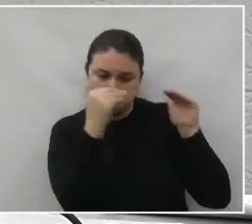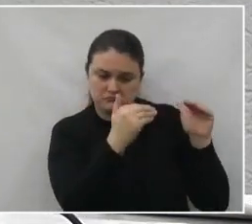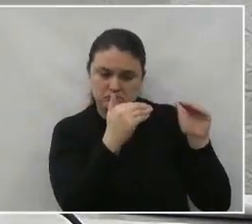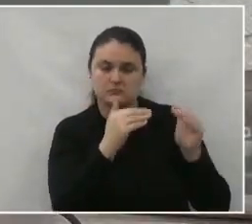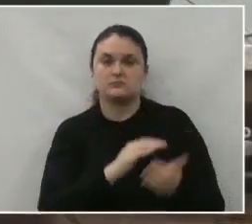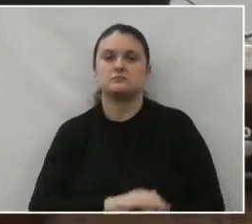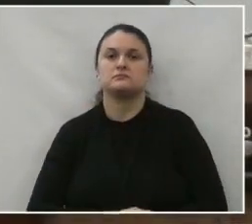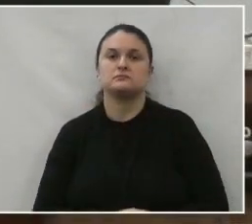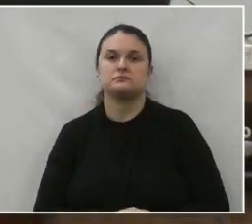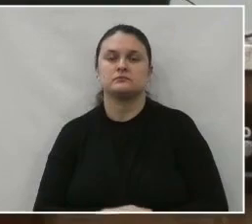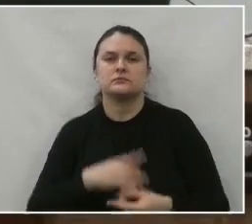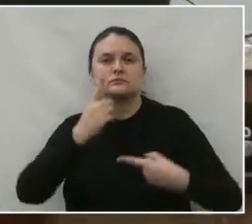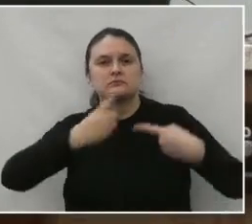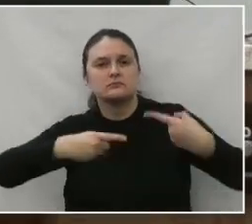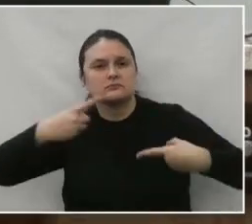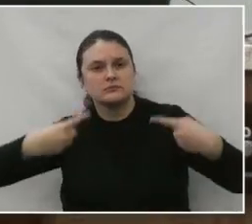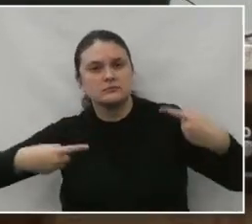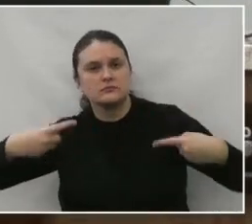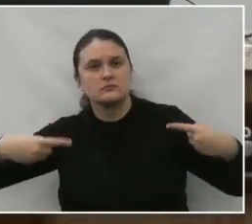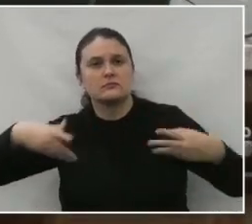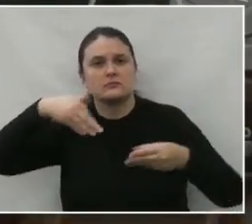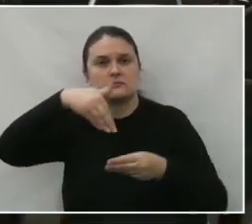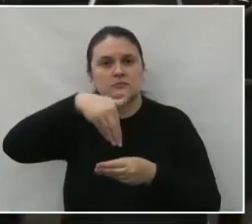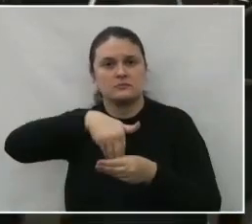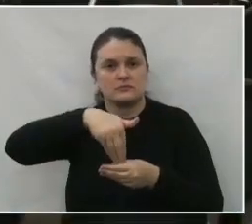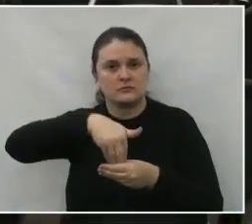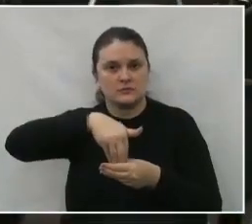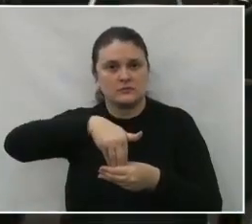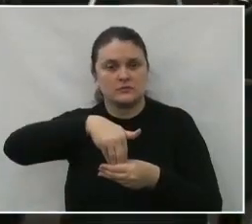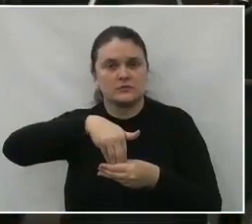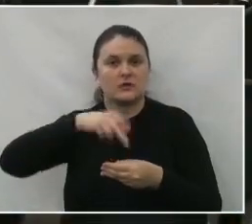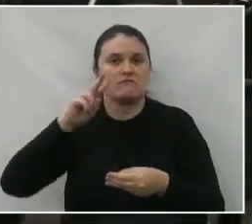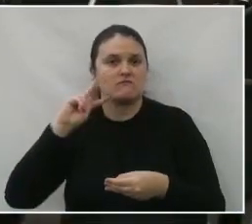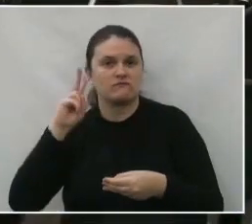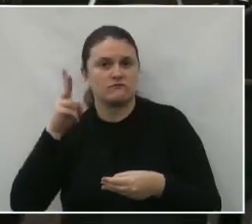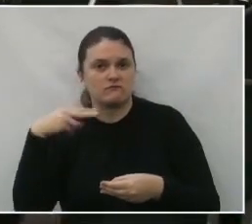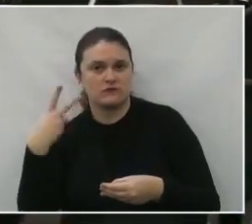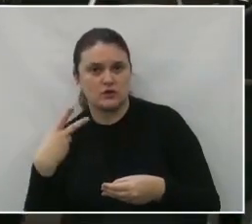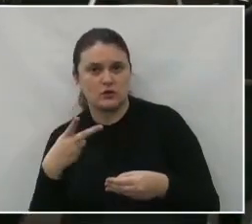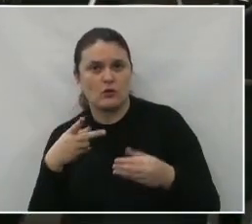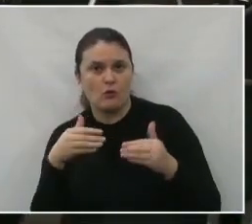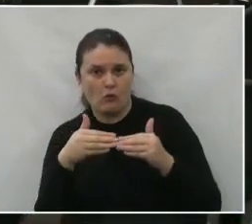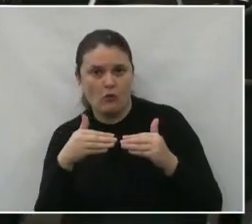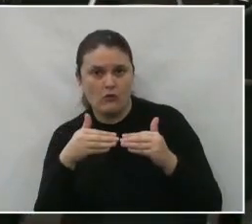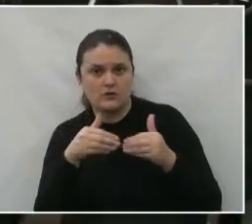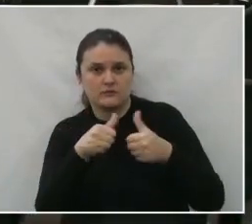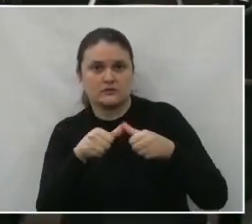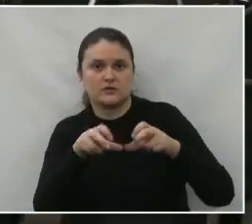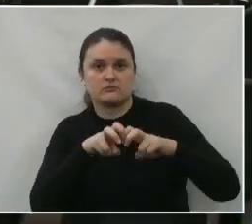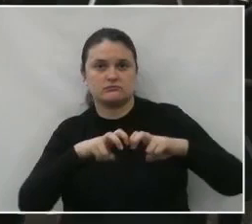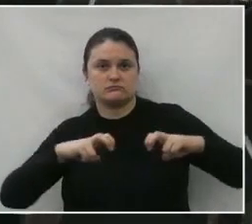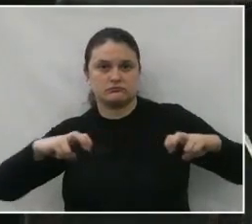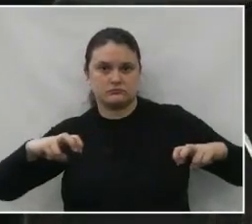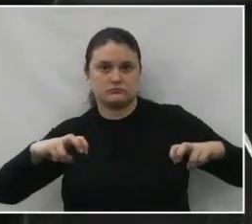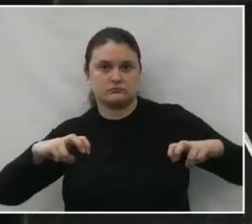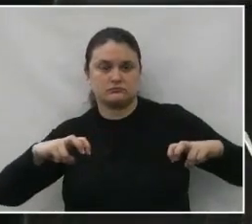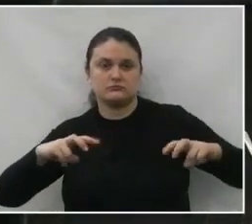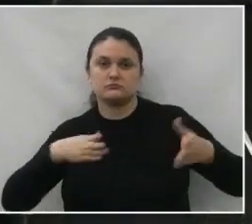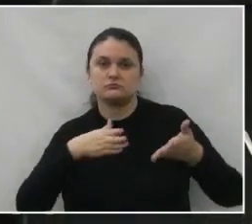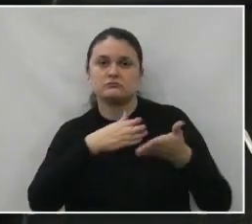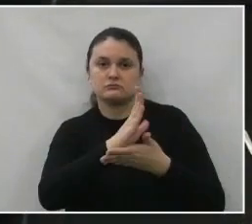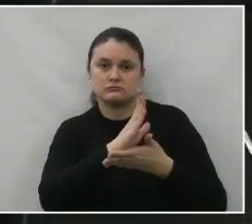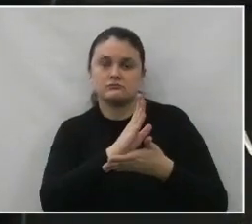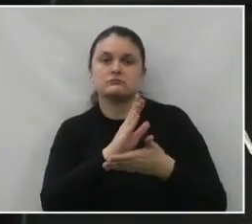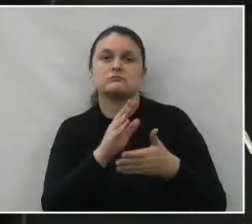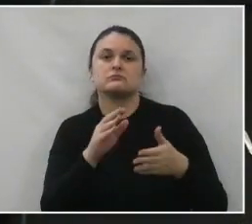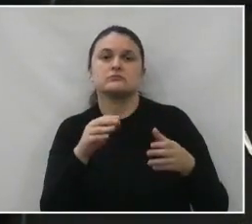o parecer. Em discussão. Em votação, senhores vereadores que aprovam, permaneçam como estão. Aprovado o